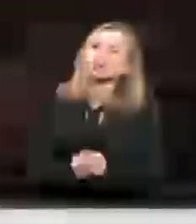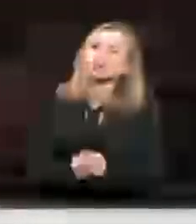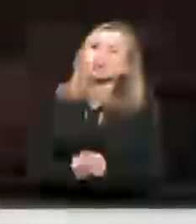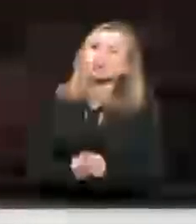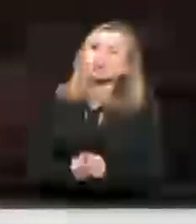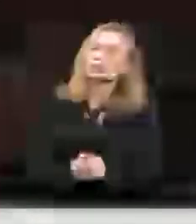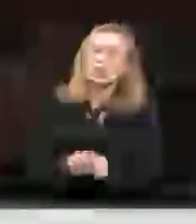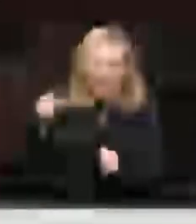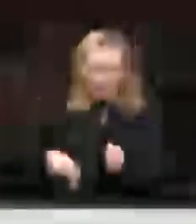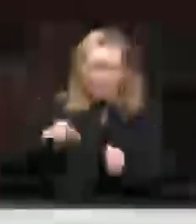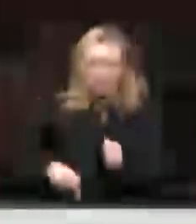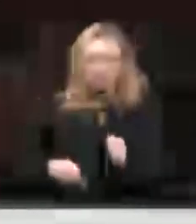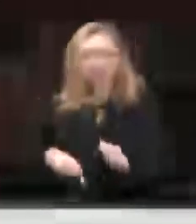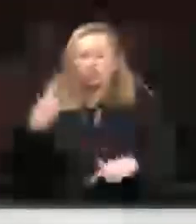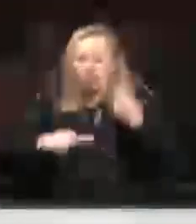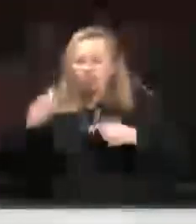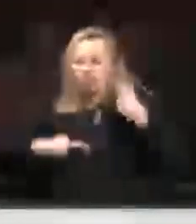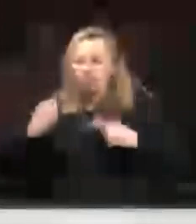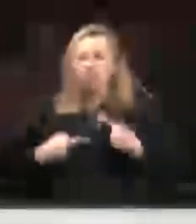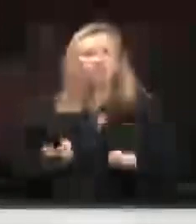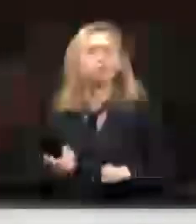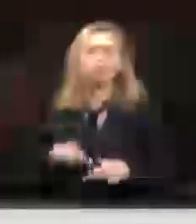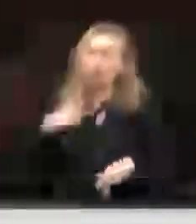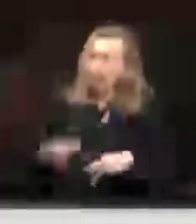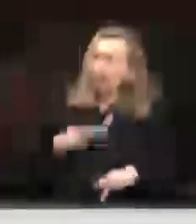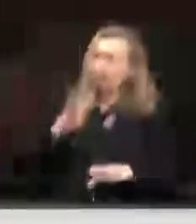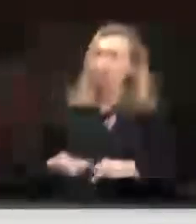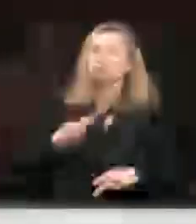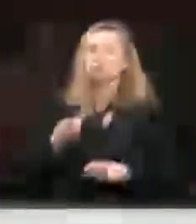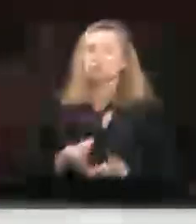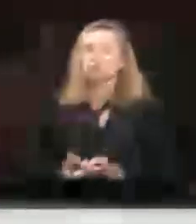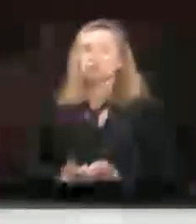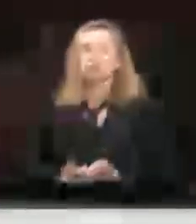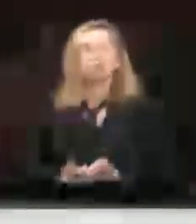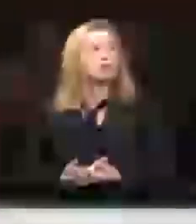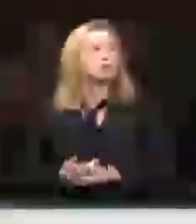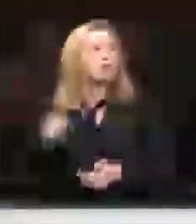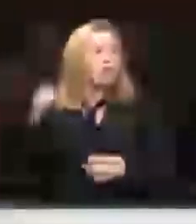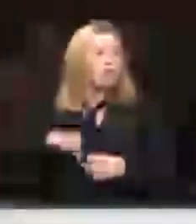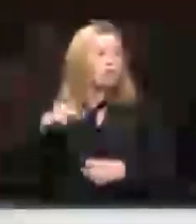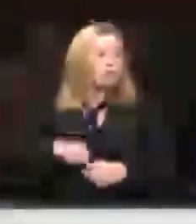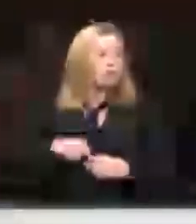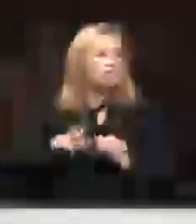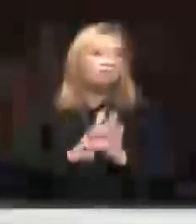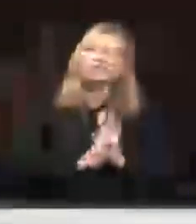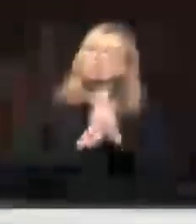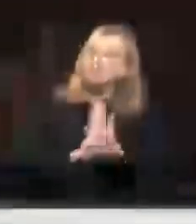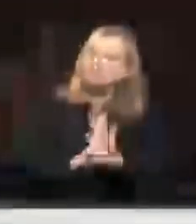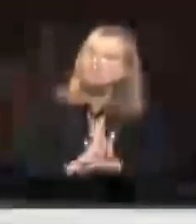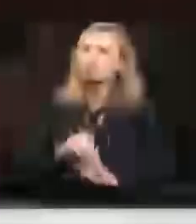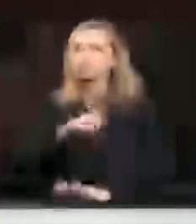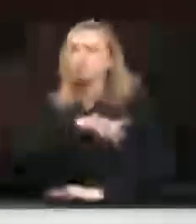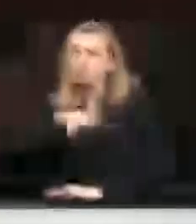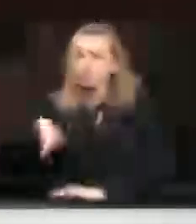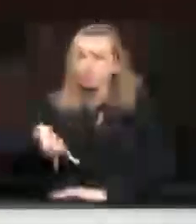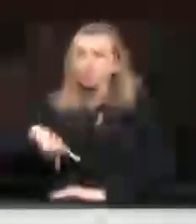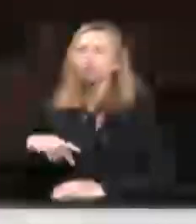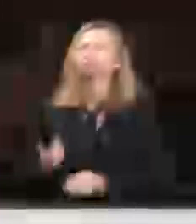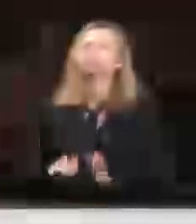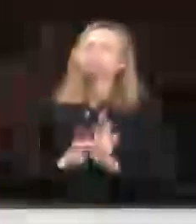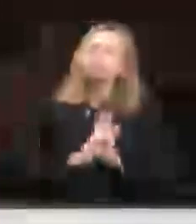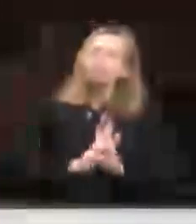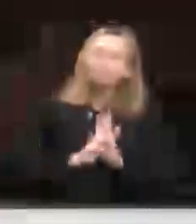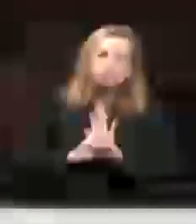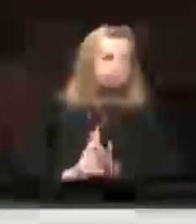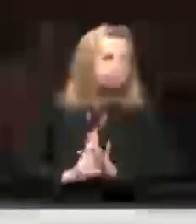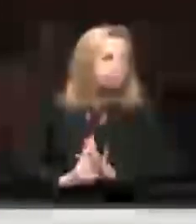aqui denunciamos. Marcelo Freixo, chegando agora, aqui representamos no Ministério Público, representamos